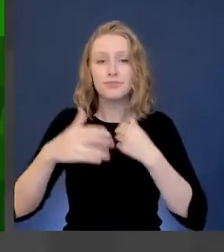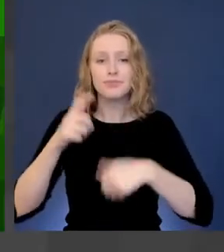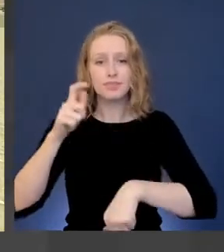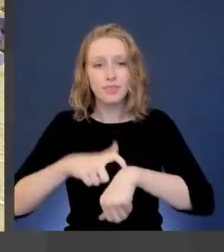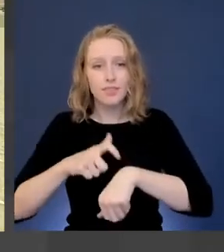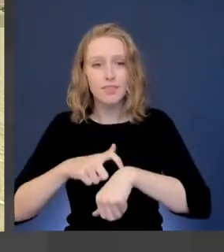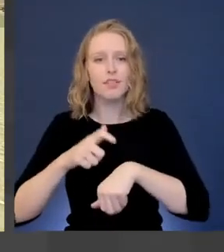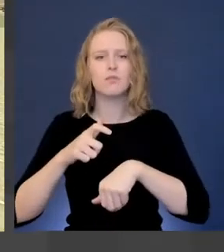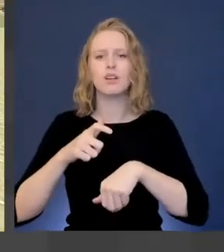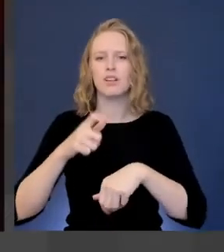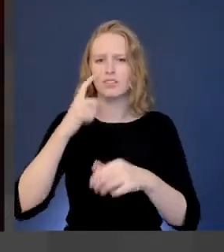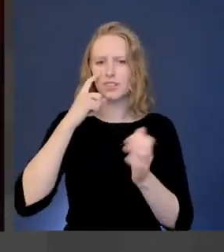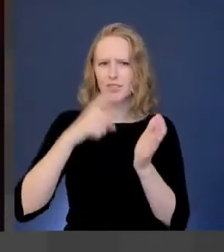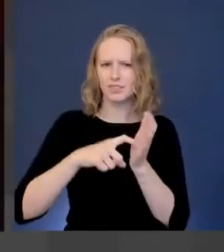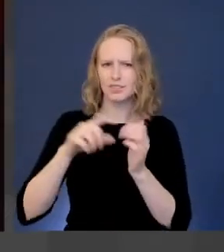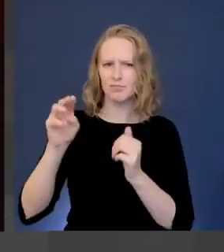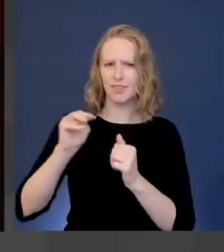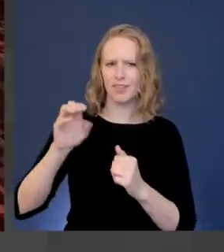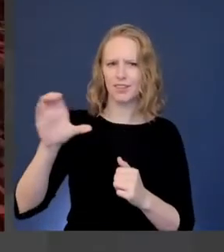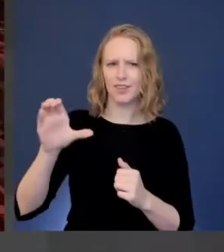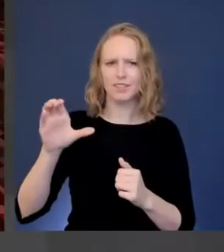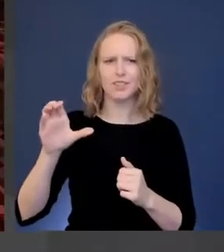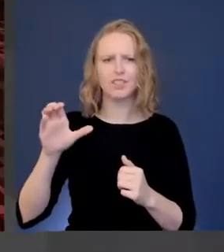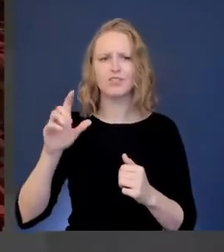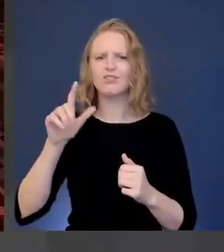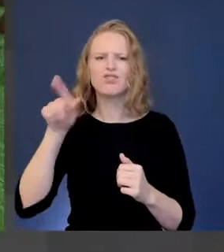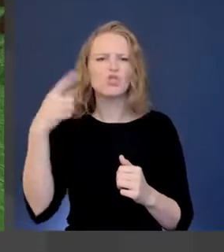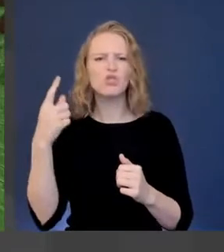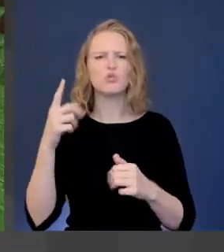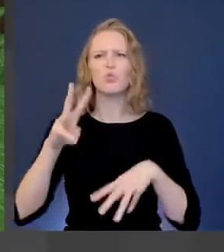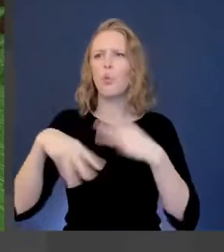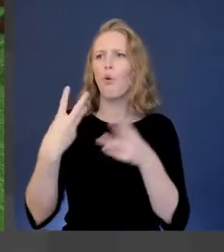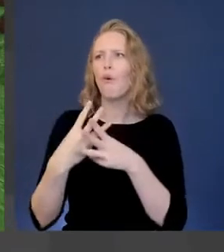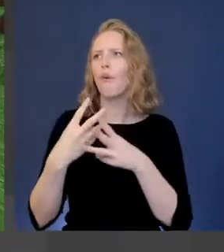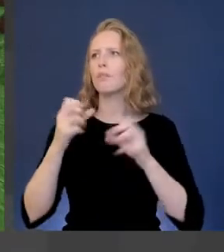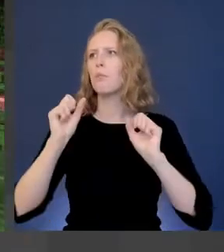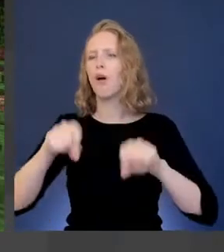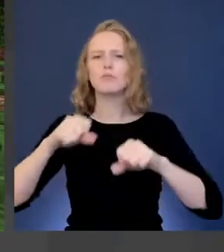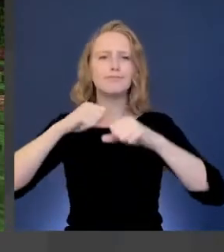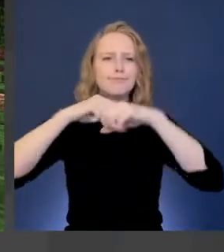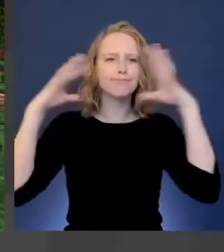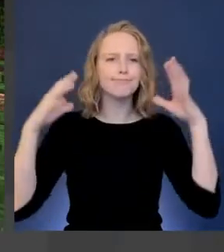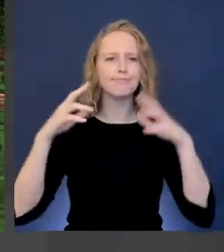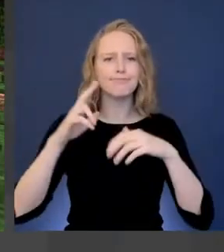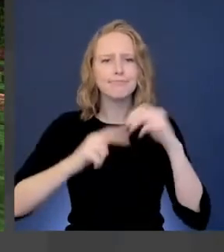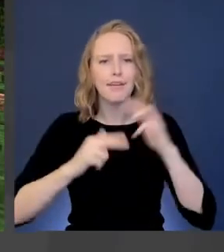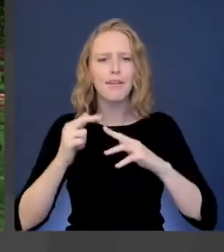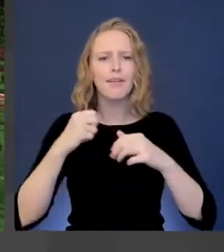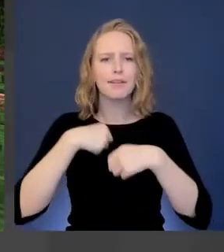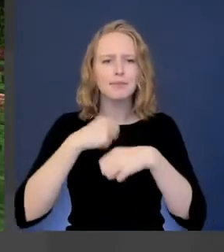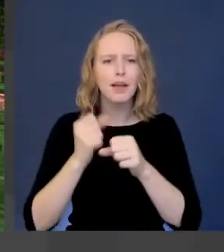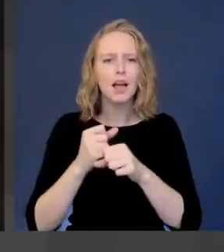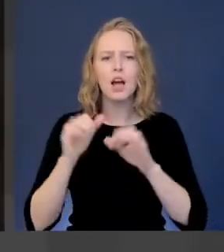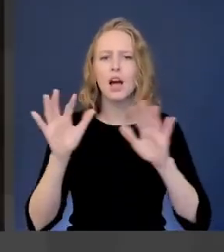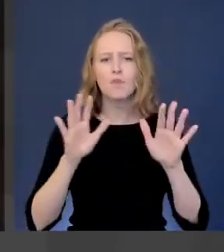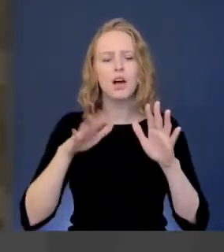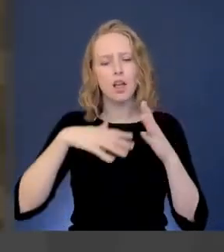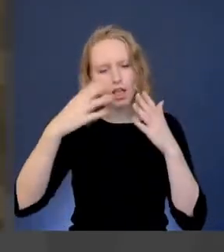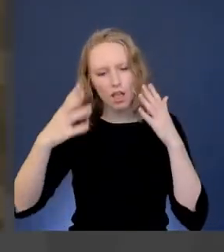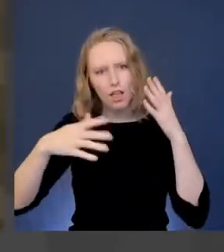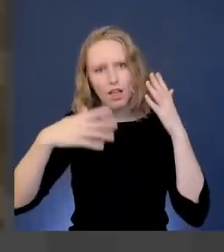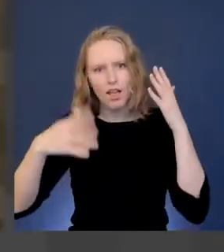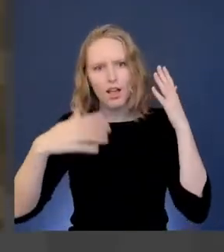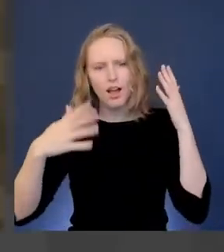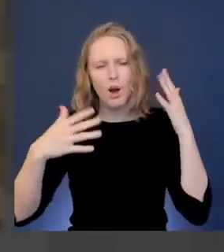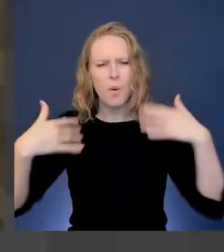eu pude ver que Minecraft não era apenas aquilo. Ele era um mundo de infinidades e possibilidades que iam ser adicionadas conforme o tempo. Ia mais e mais e mais e mais.